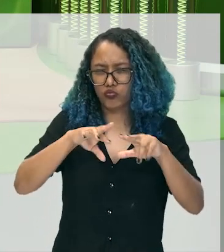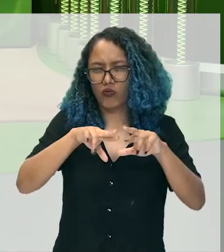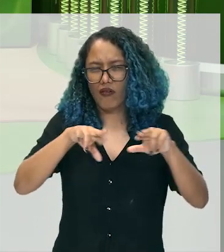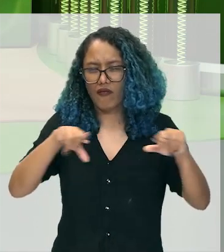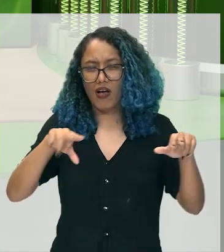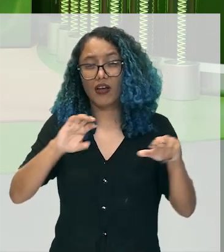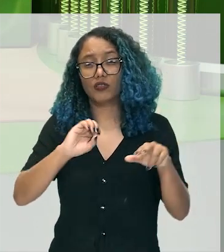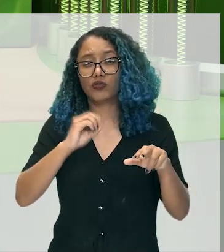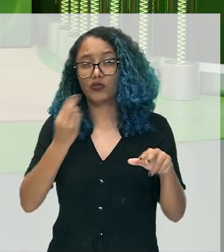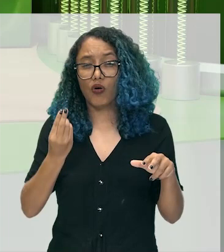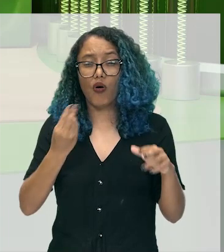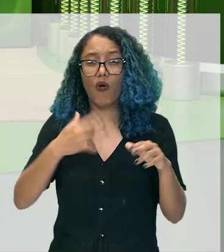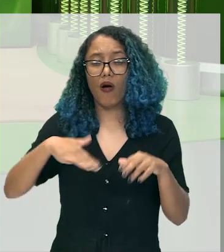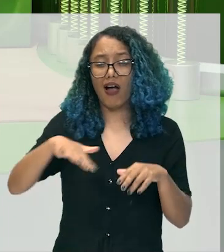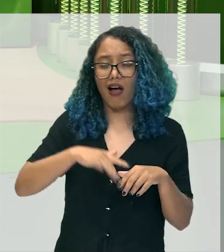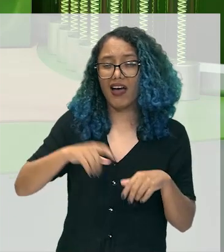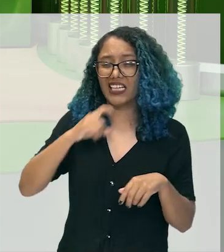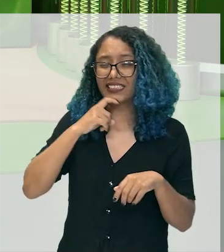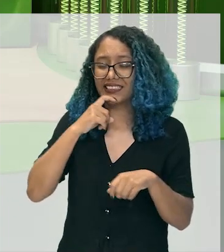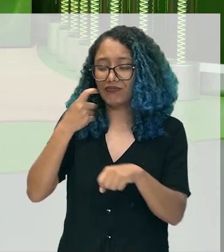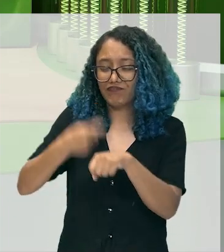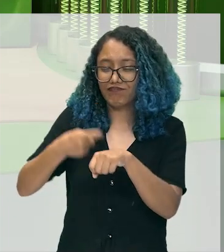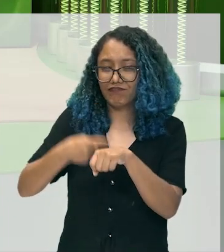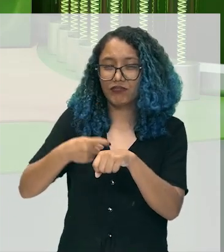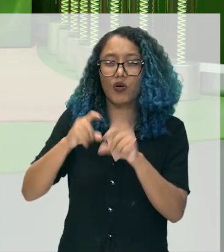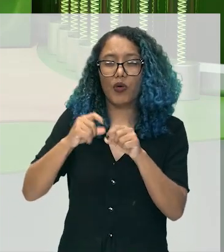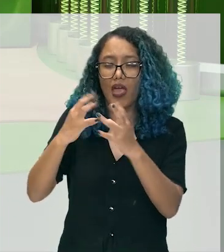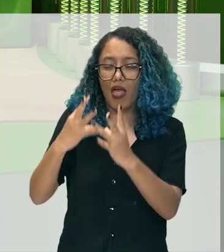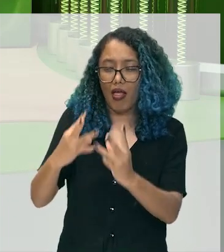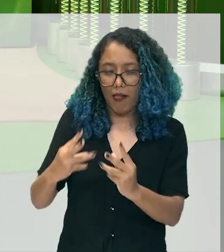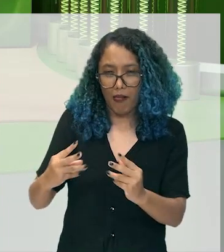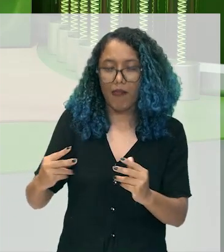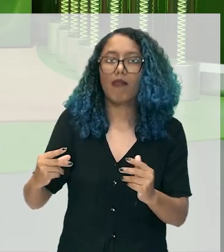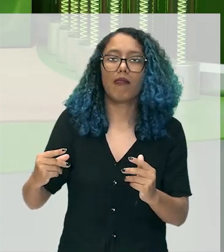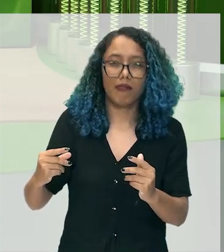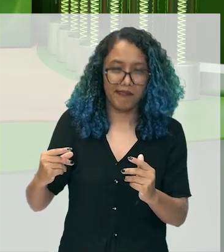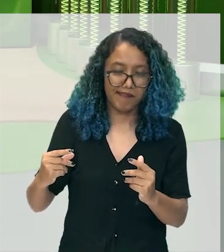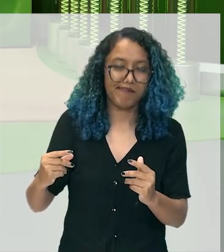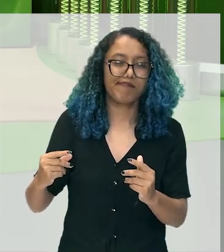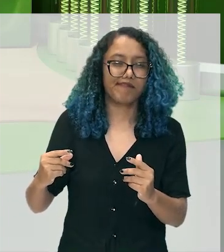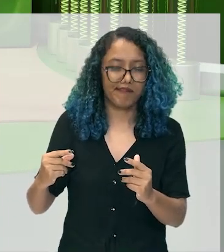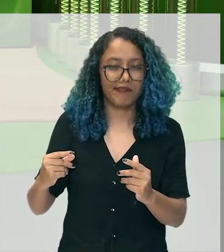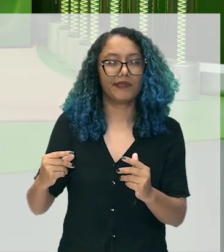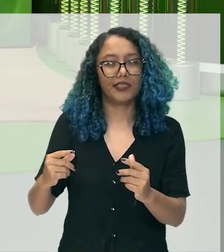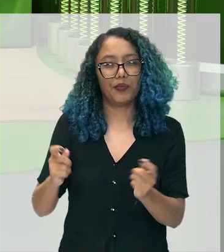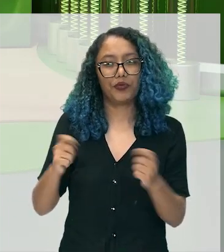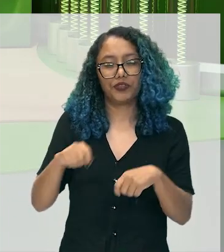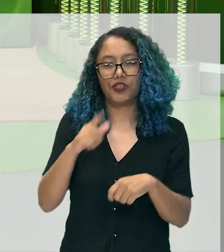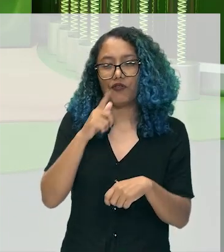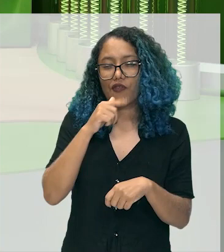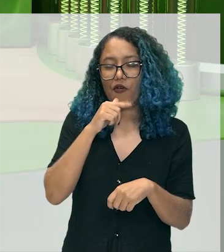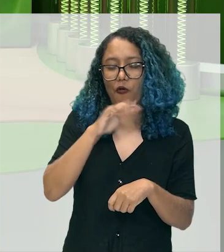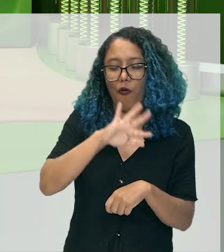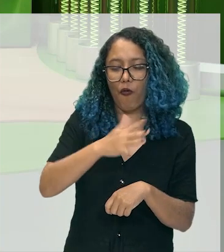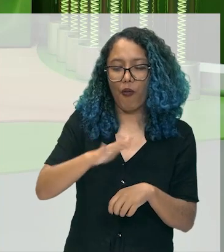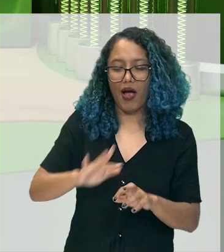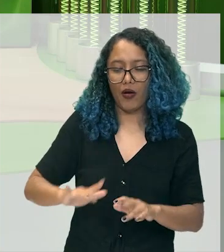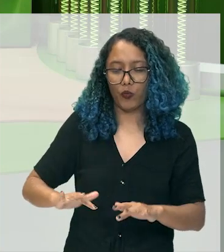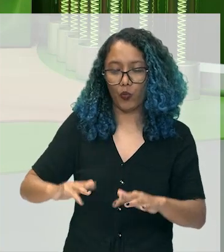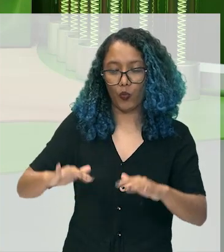na região de geleiras que podem estar derretendo aí, né? Aumentando esse nível dos